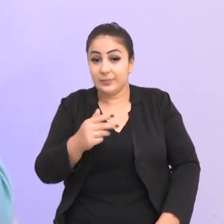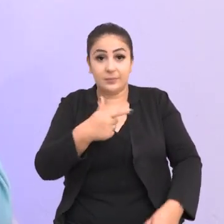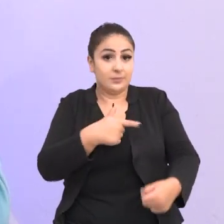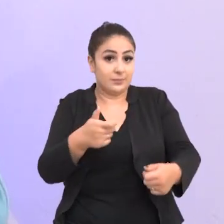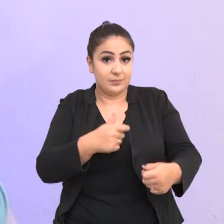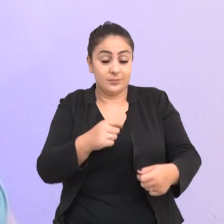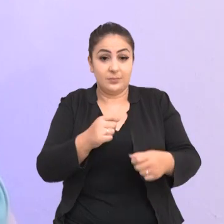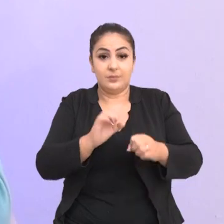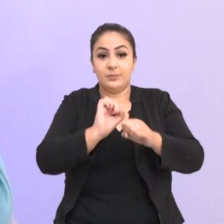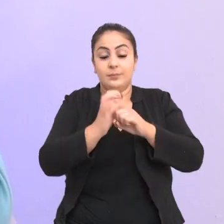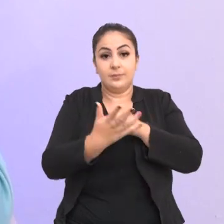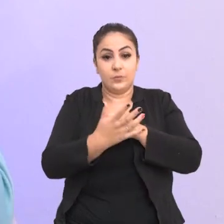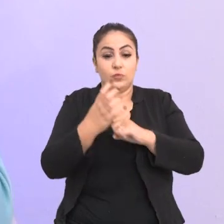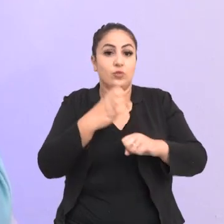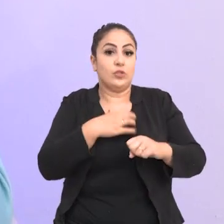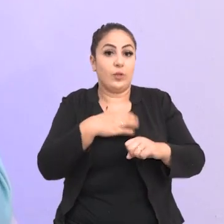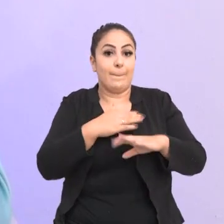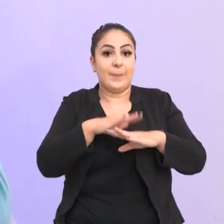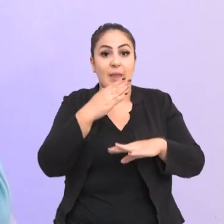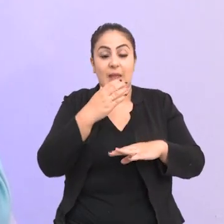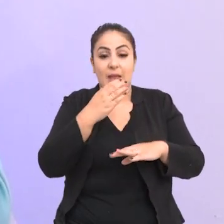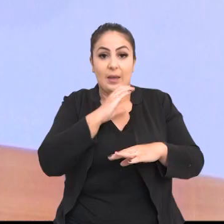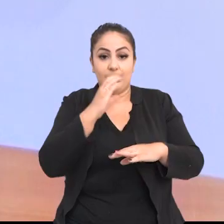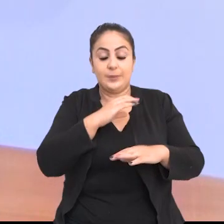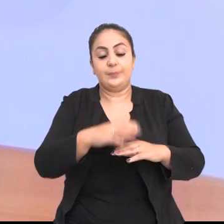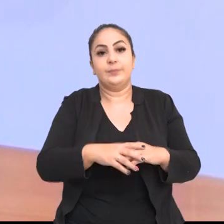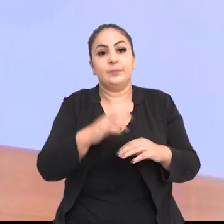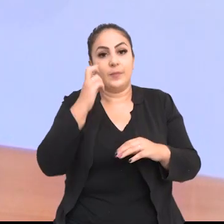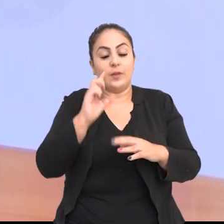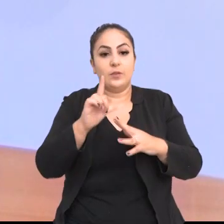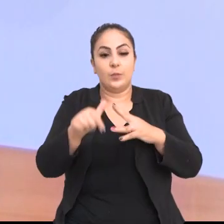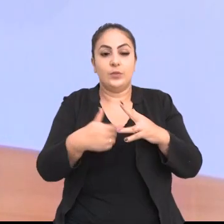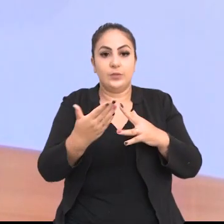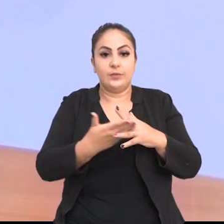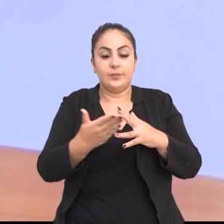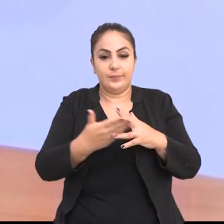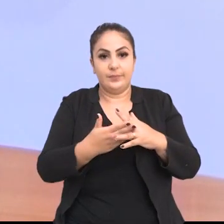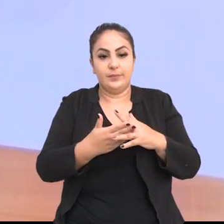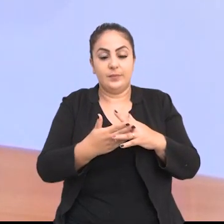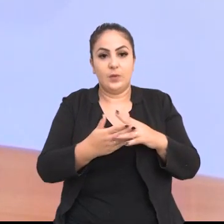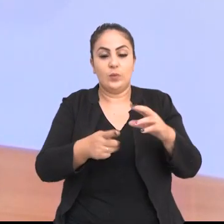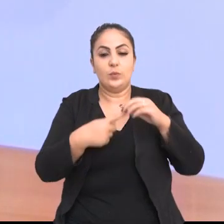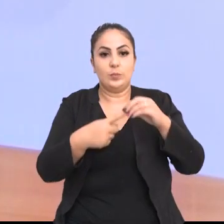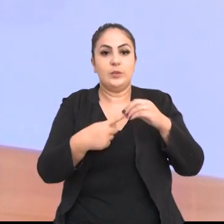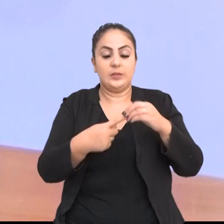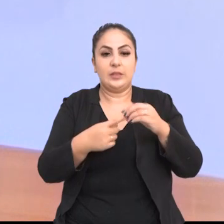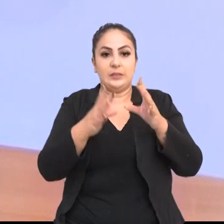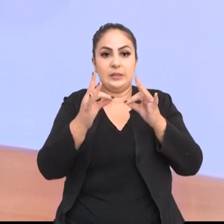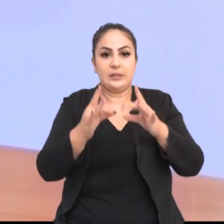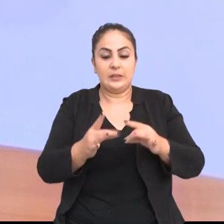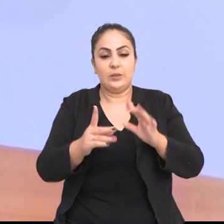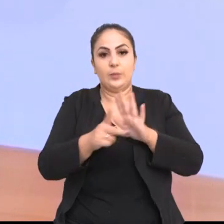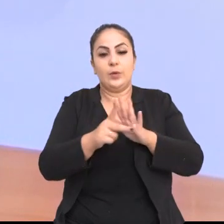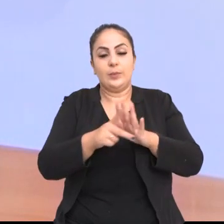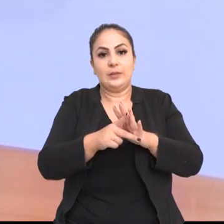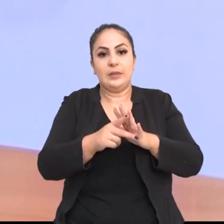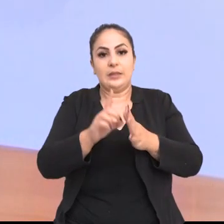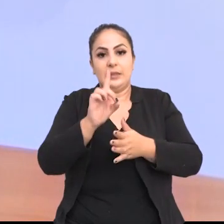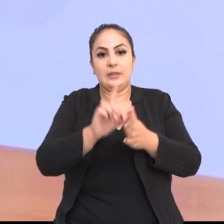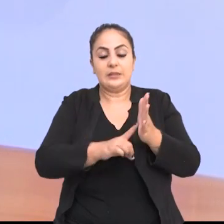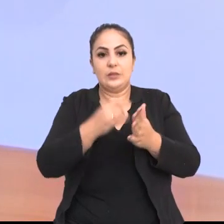um teste do Covid de forma mais rápida. E veja no próximo bloco os principais detalhes